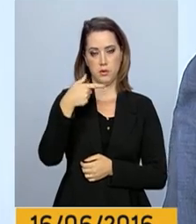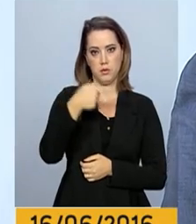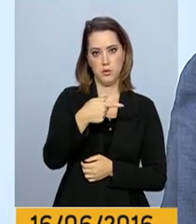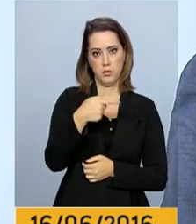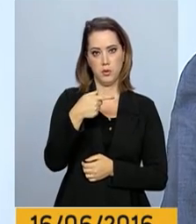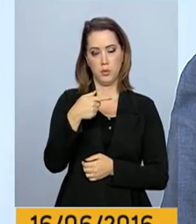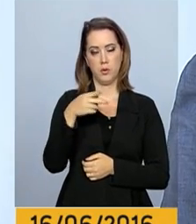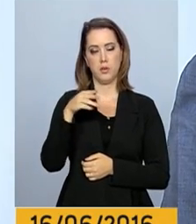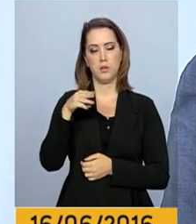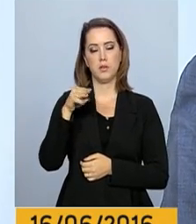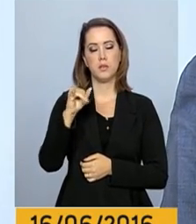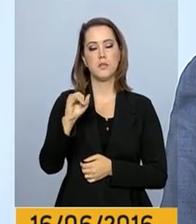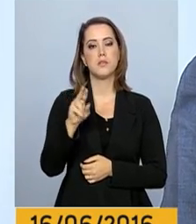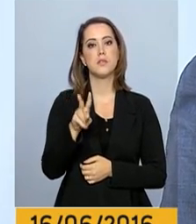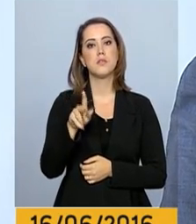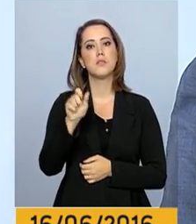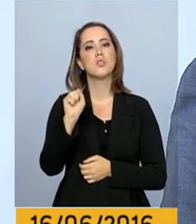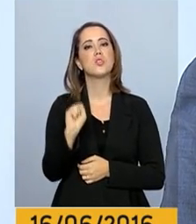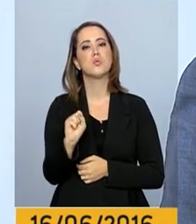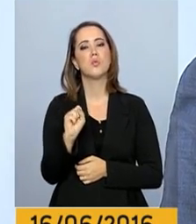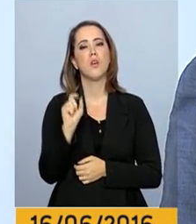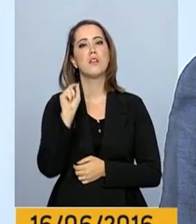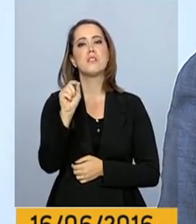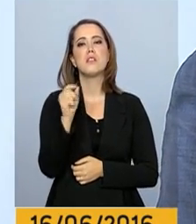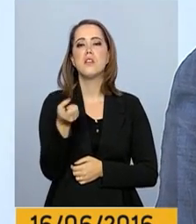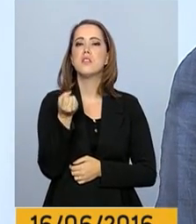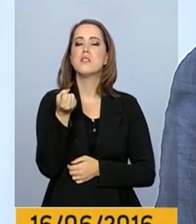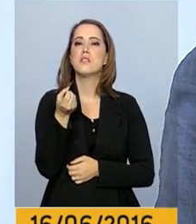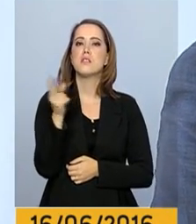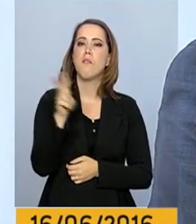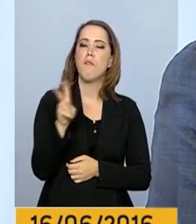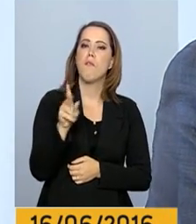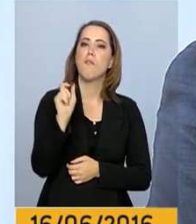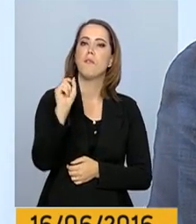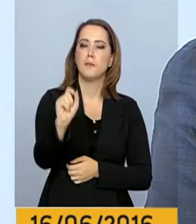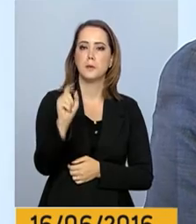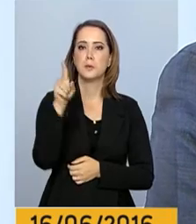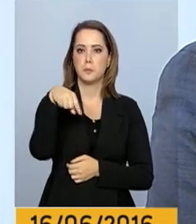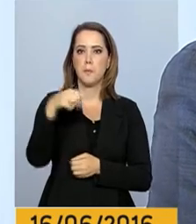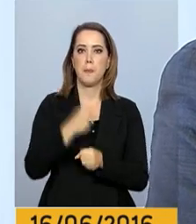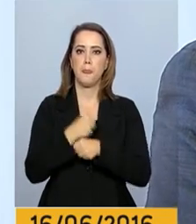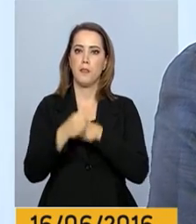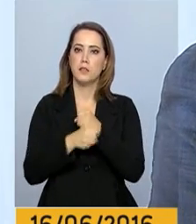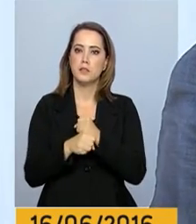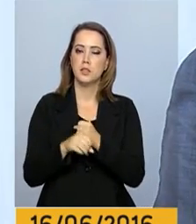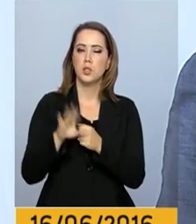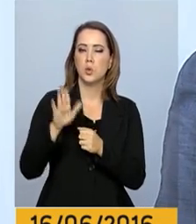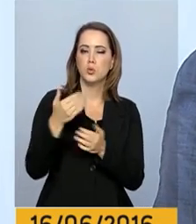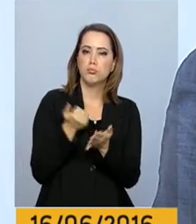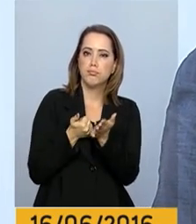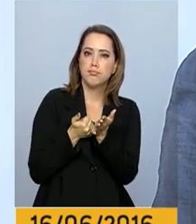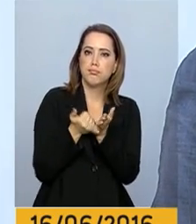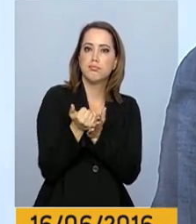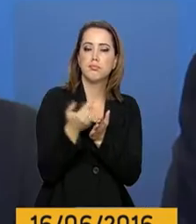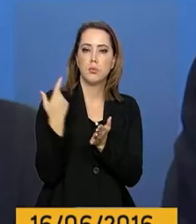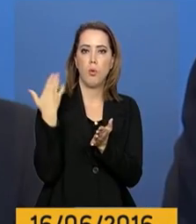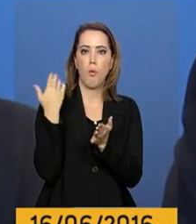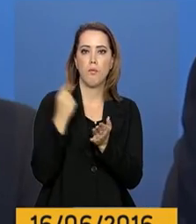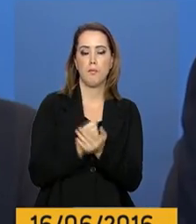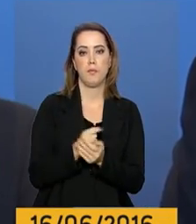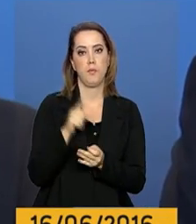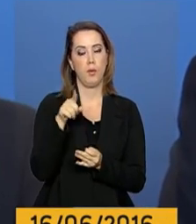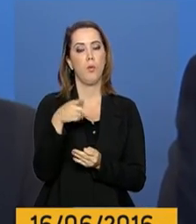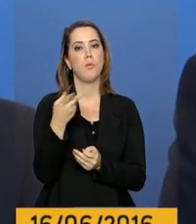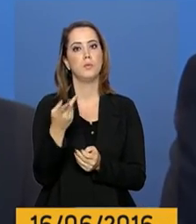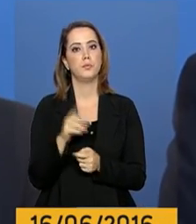Isso. E esse valor de 18,2 bilhões é nesse ano ou desde a origem do FIES? Não, na verdade, esse é o